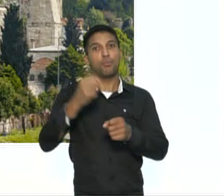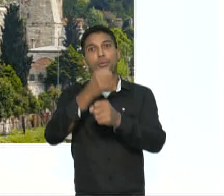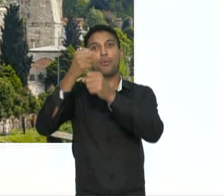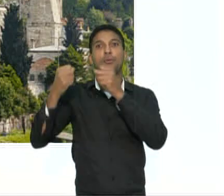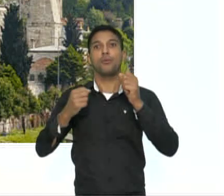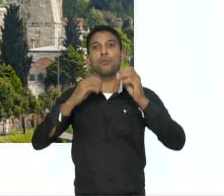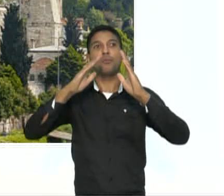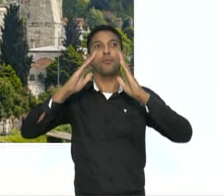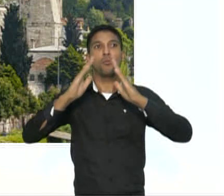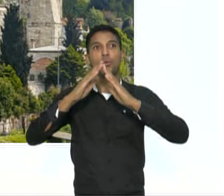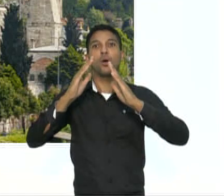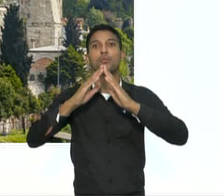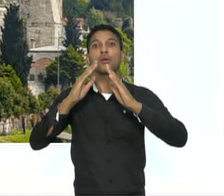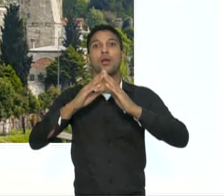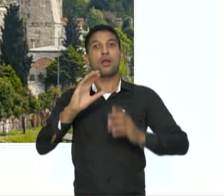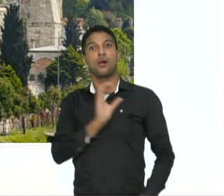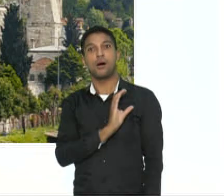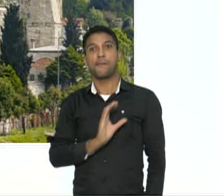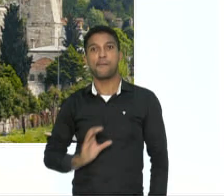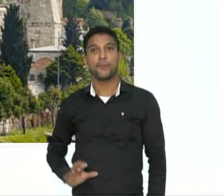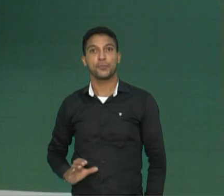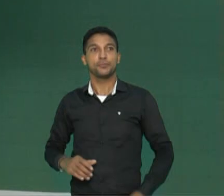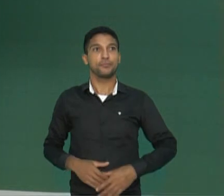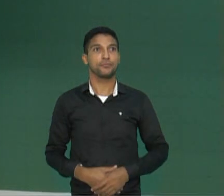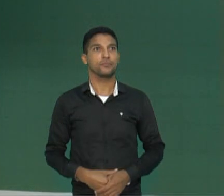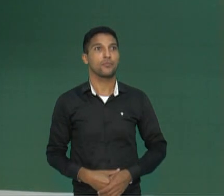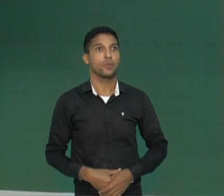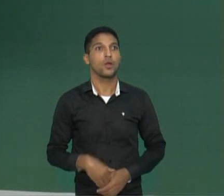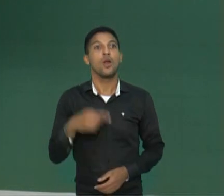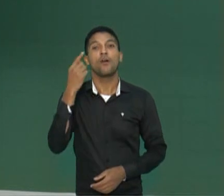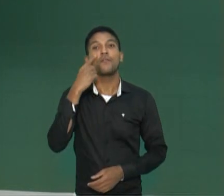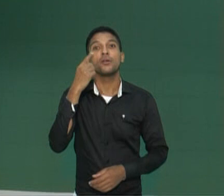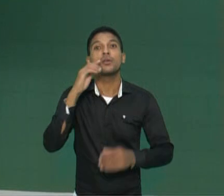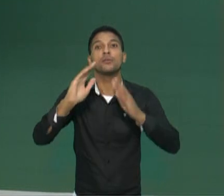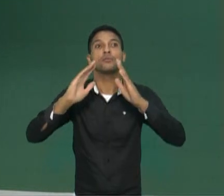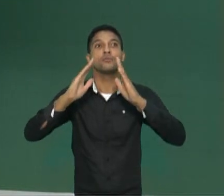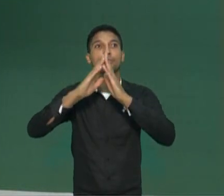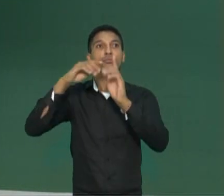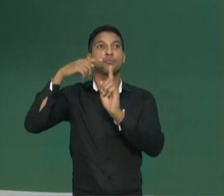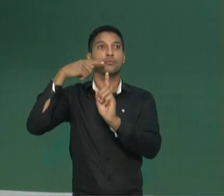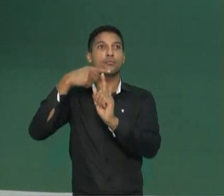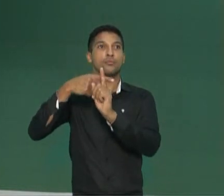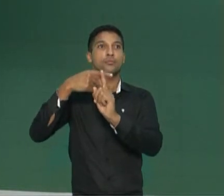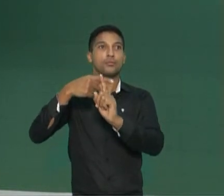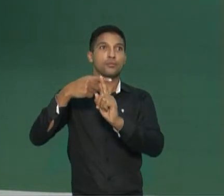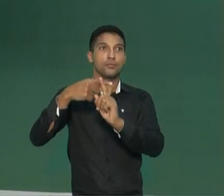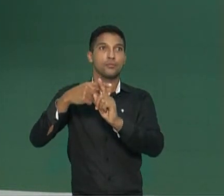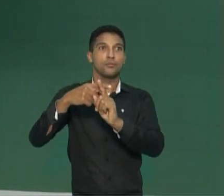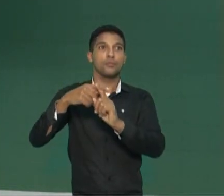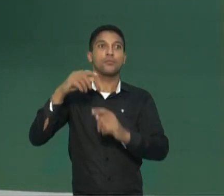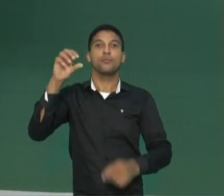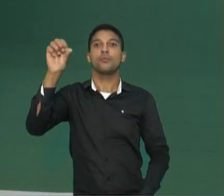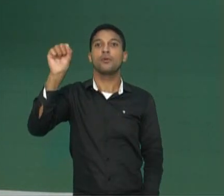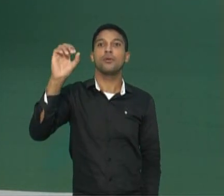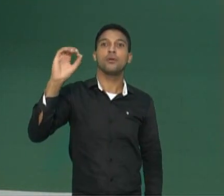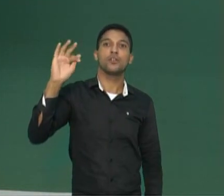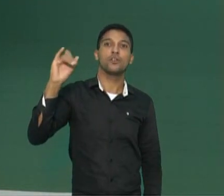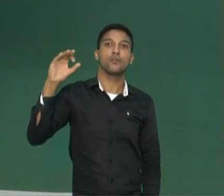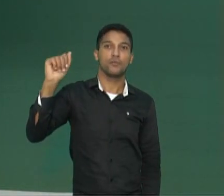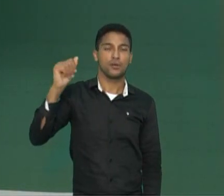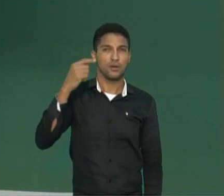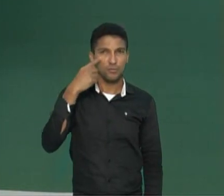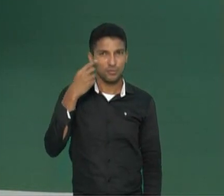é uma planta quadrada, tá? Essas torres surgiram depois, tá, pessoal? Não era bem da época. Então